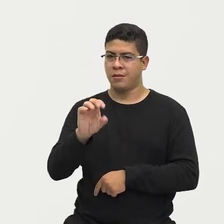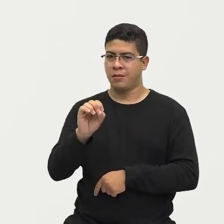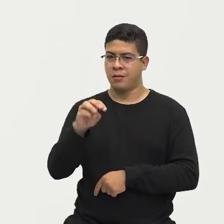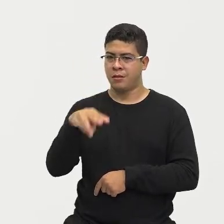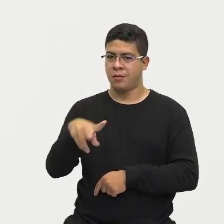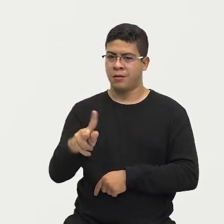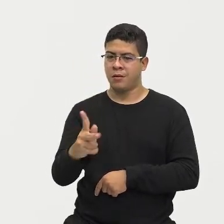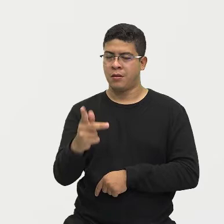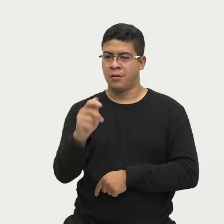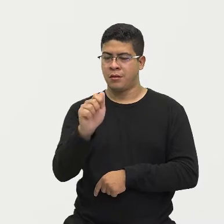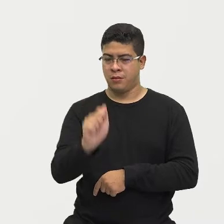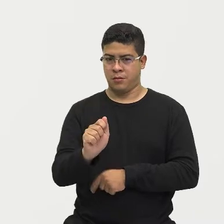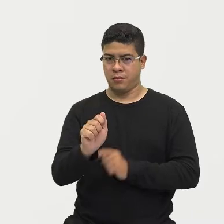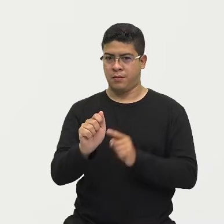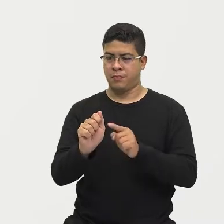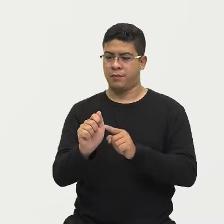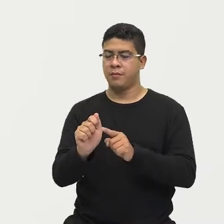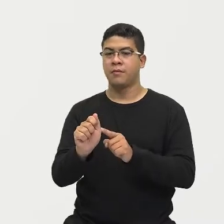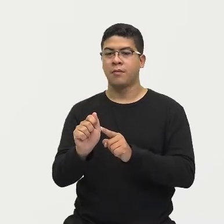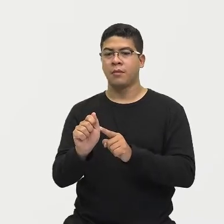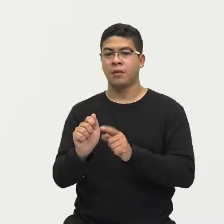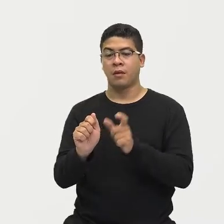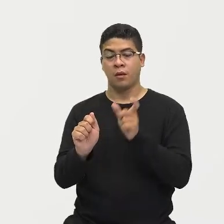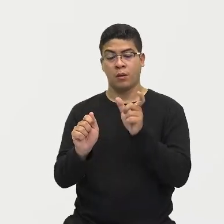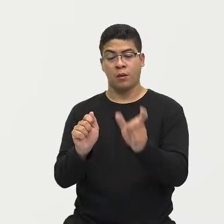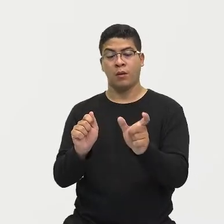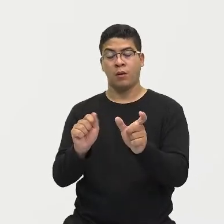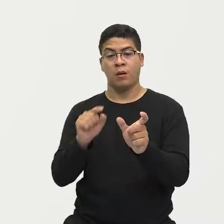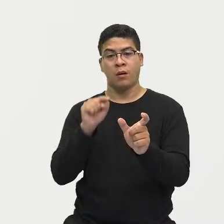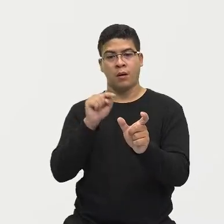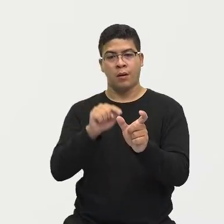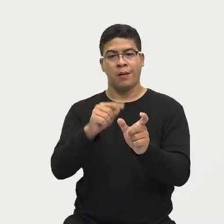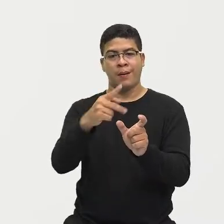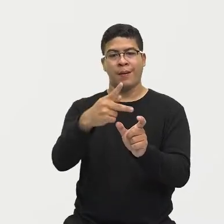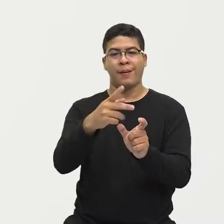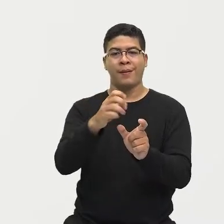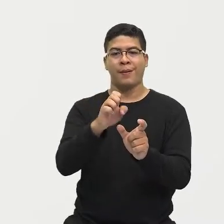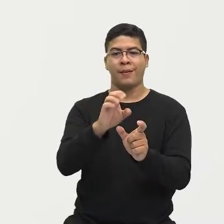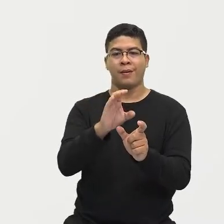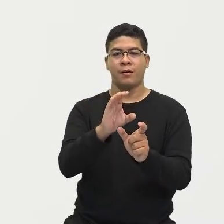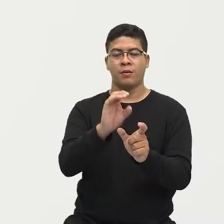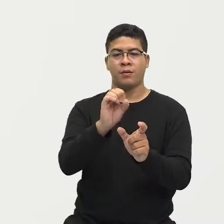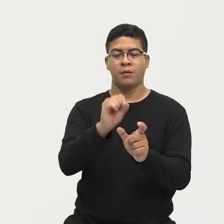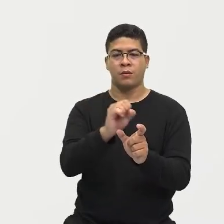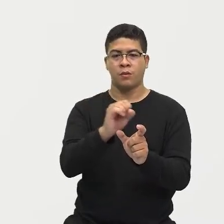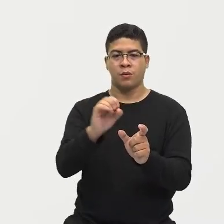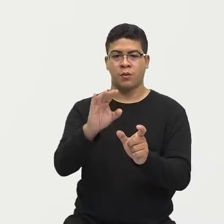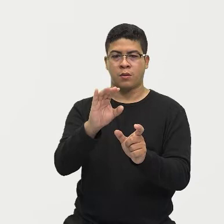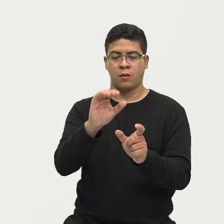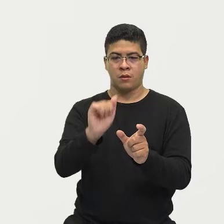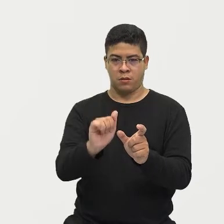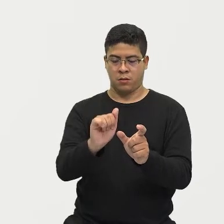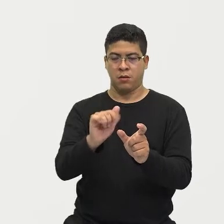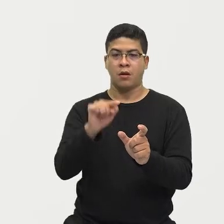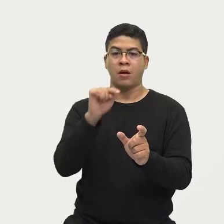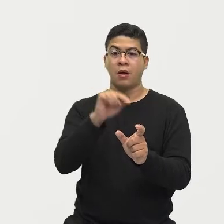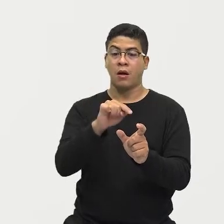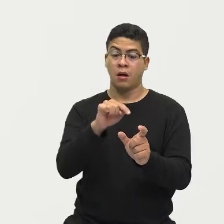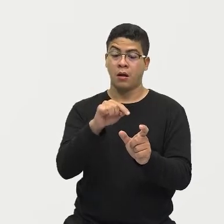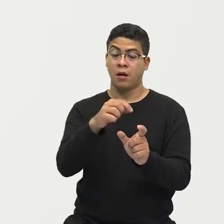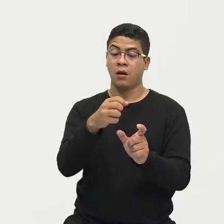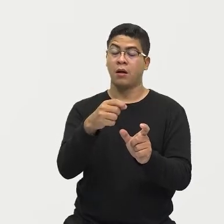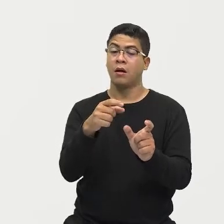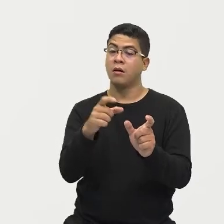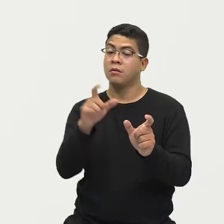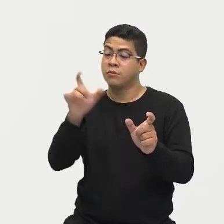O substantivo pessoa. Olha a característica dele, dessa pessoa, estranha. Então,